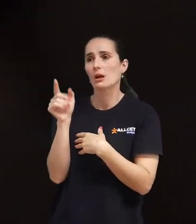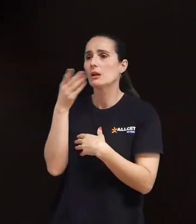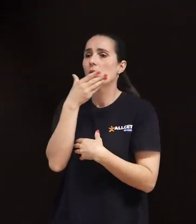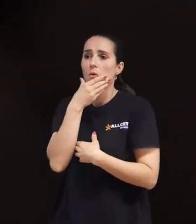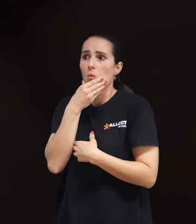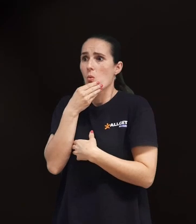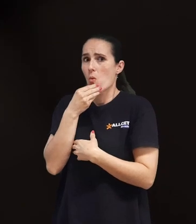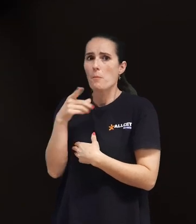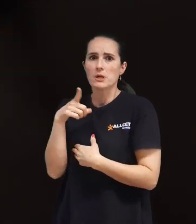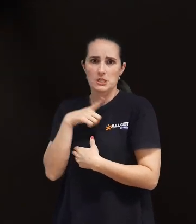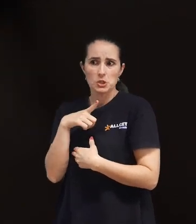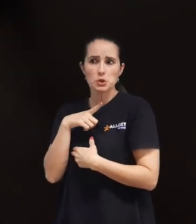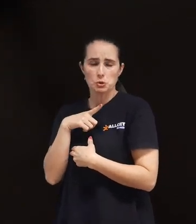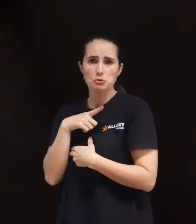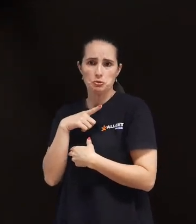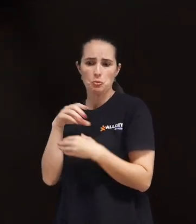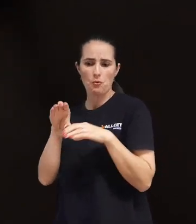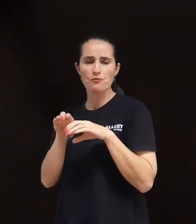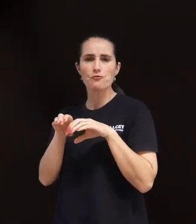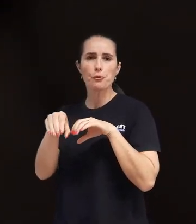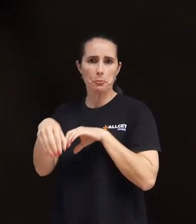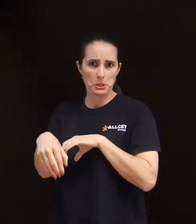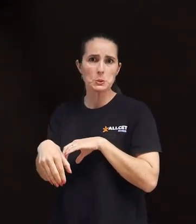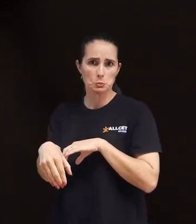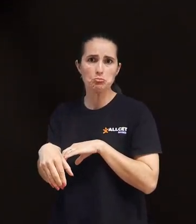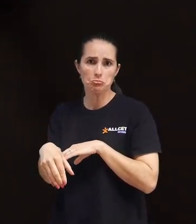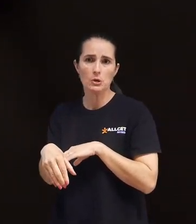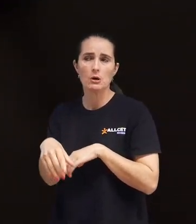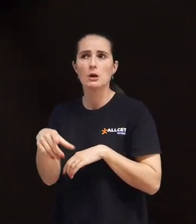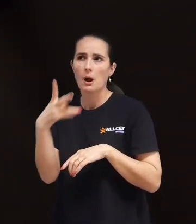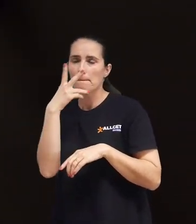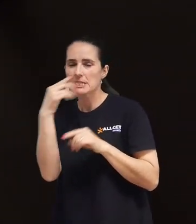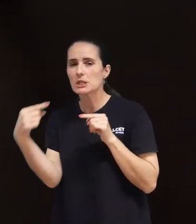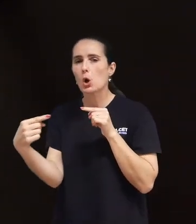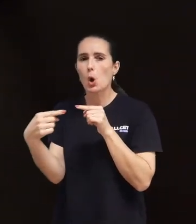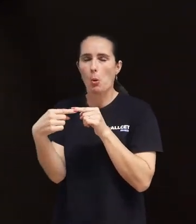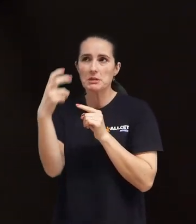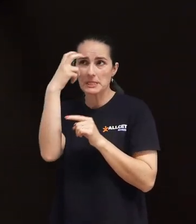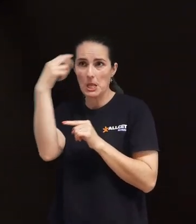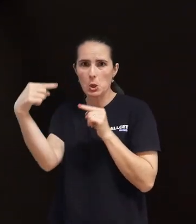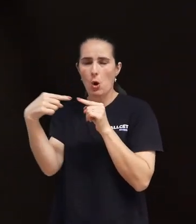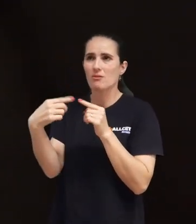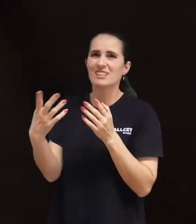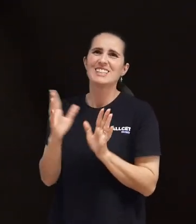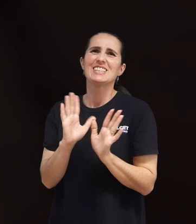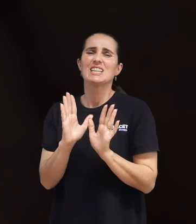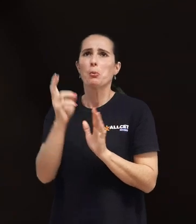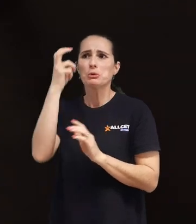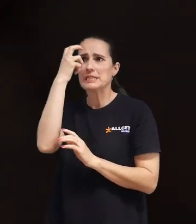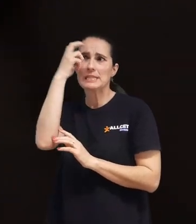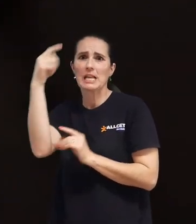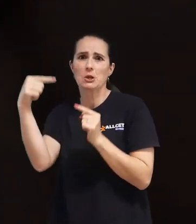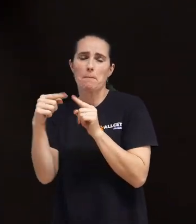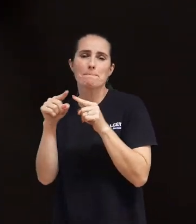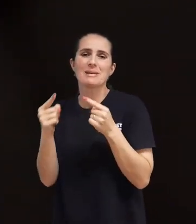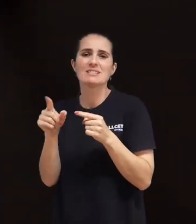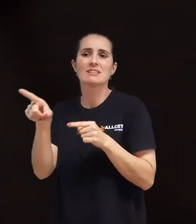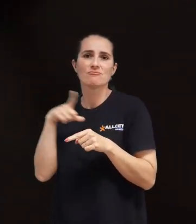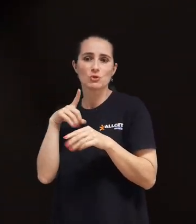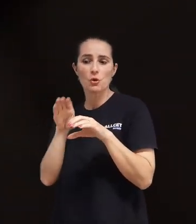qualquer um, era o homem que eu tinha escolhido constituir uma família, era o homem que eu tinha escolhido, pensava eu, né, ter um